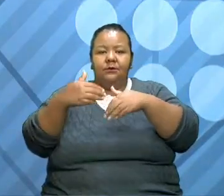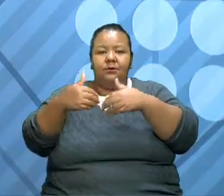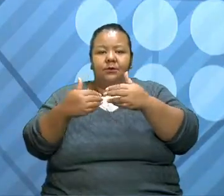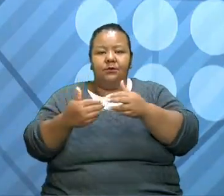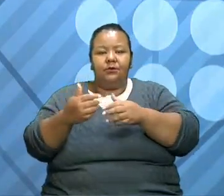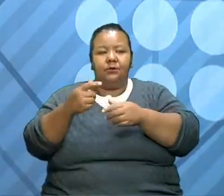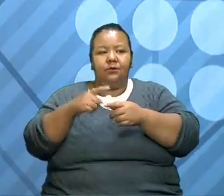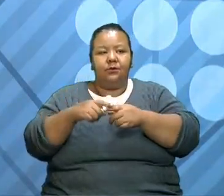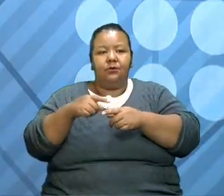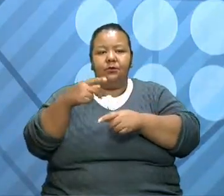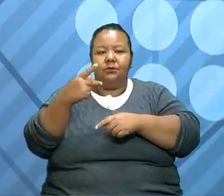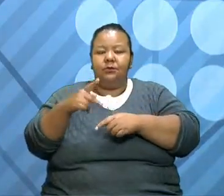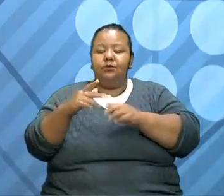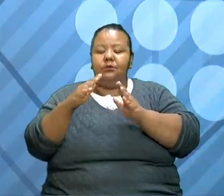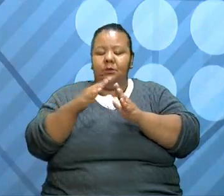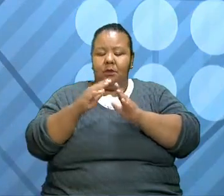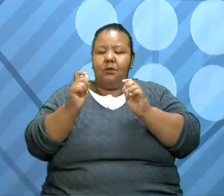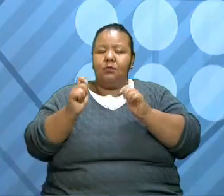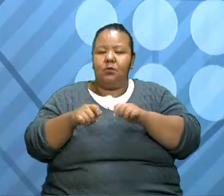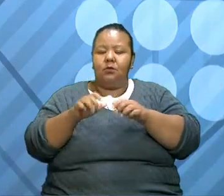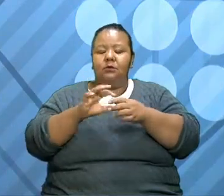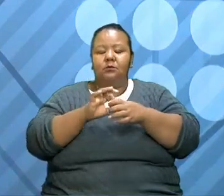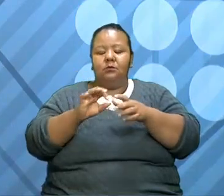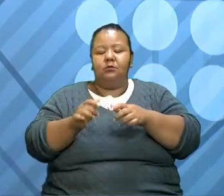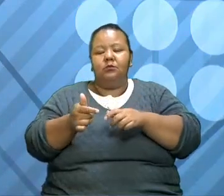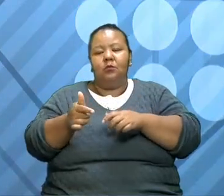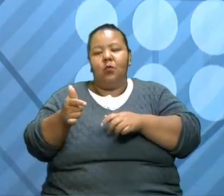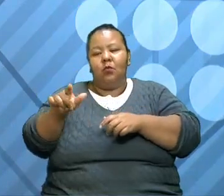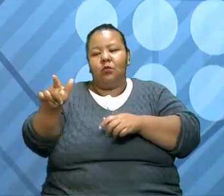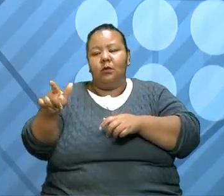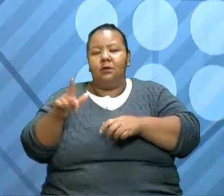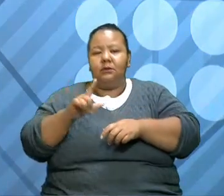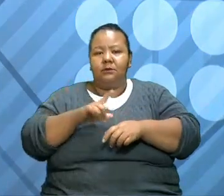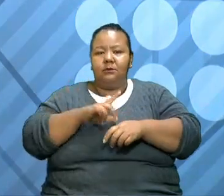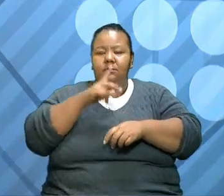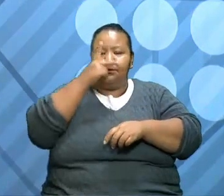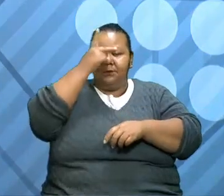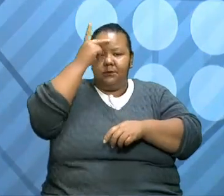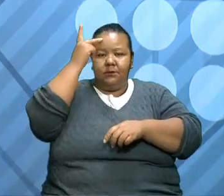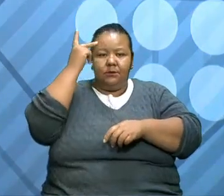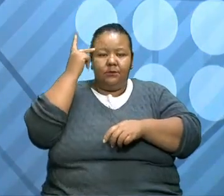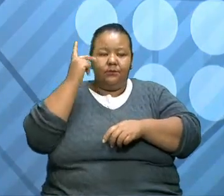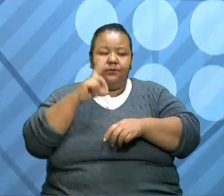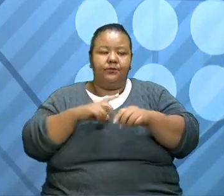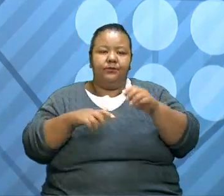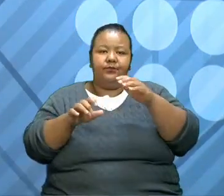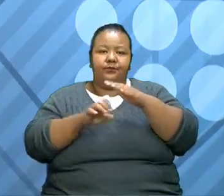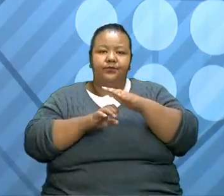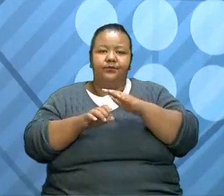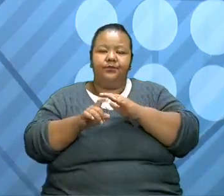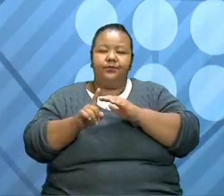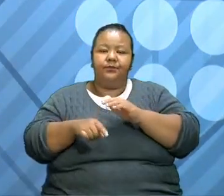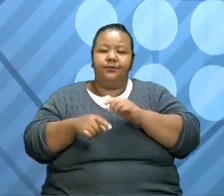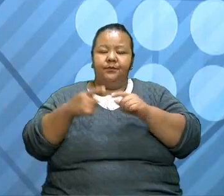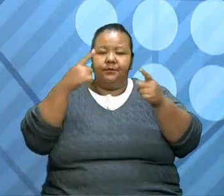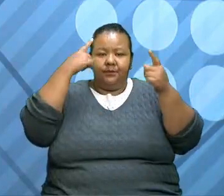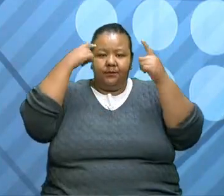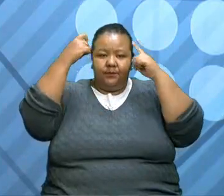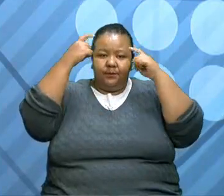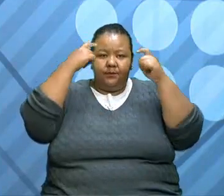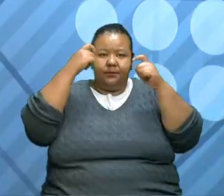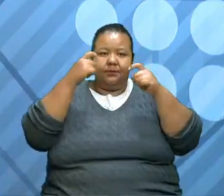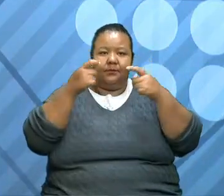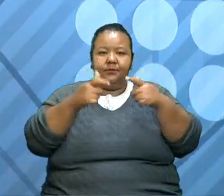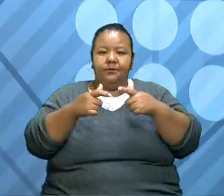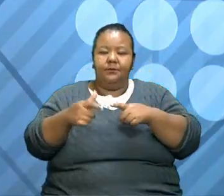ambiente criativo, seja na sua casa ou seja no outro ambiente. Tem pessoas que têm empresas que são muito criativas em